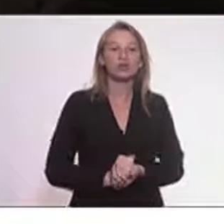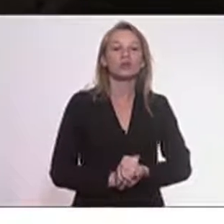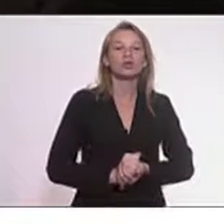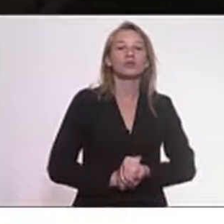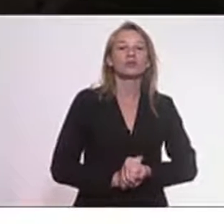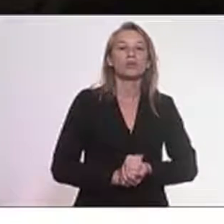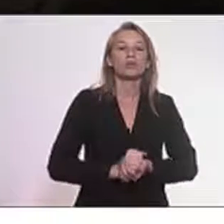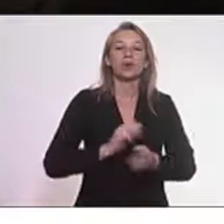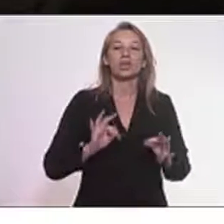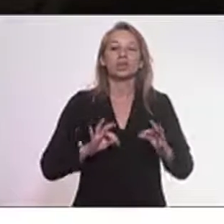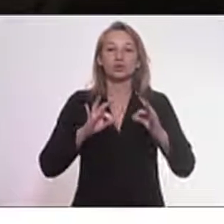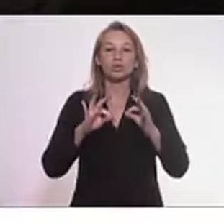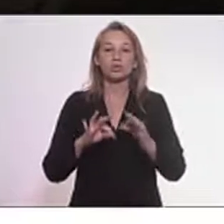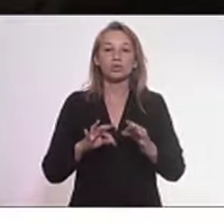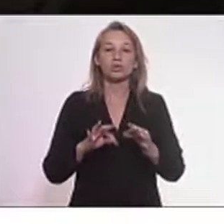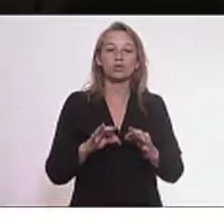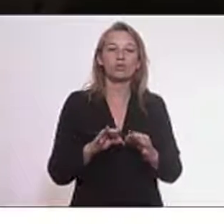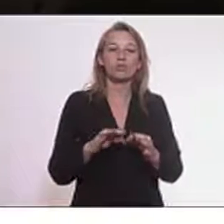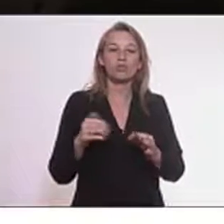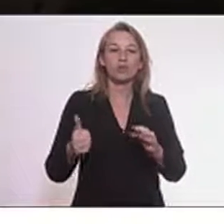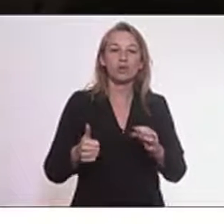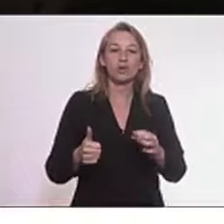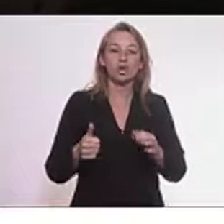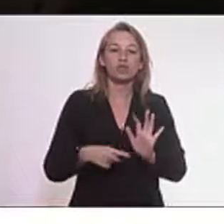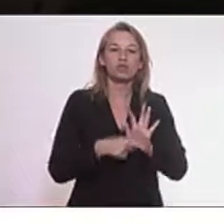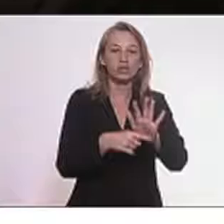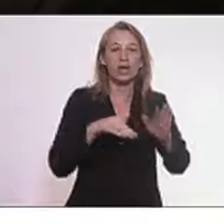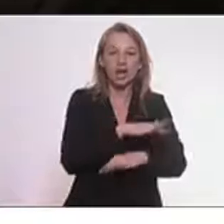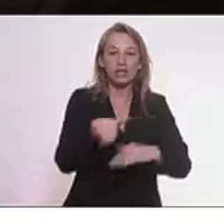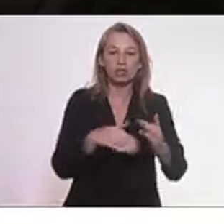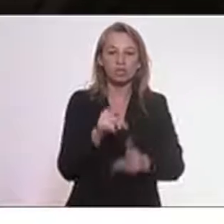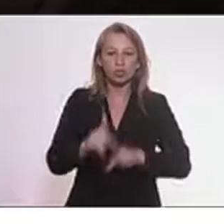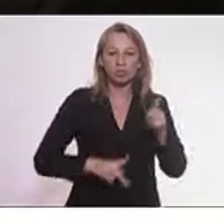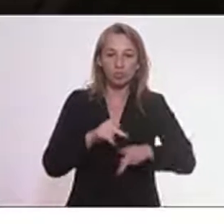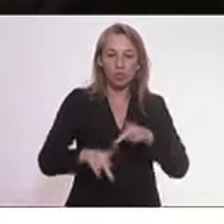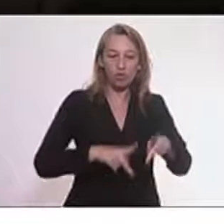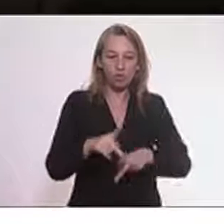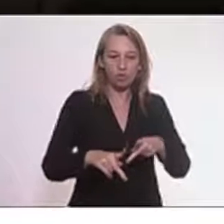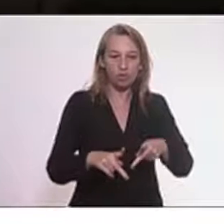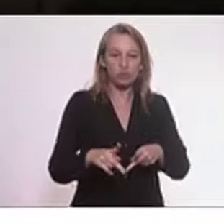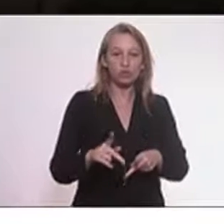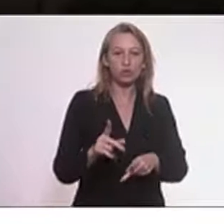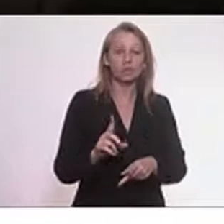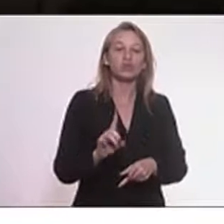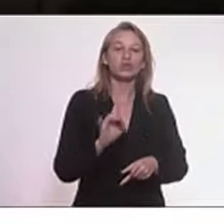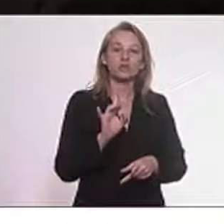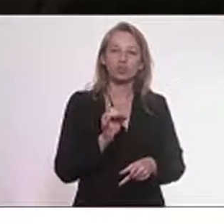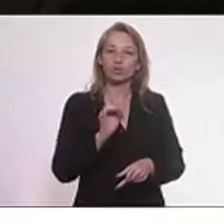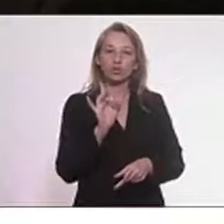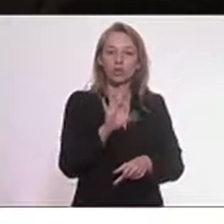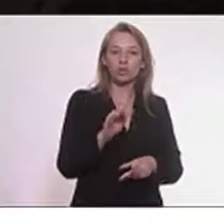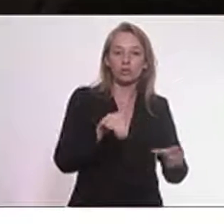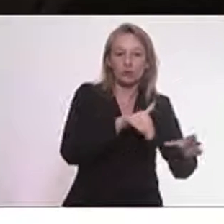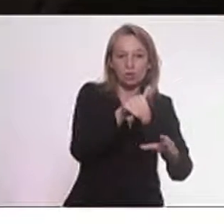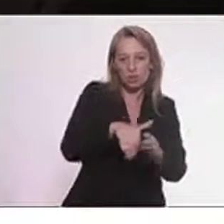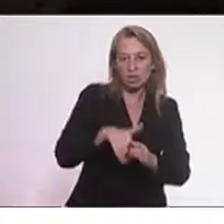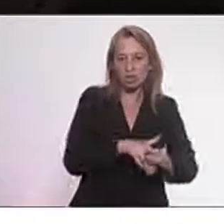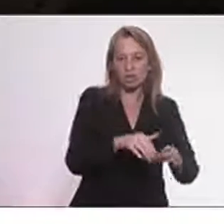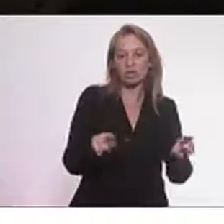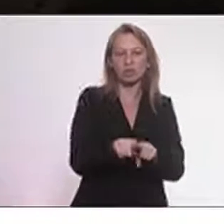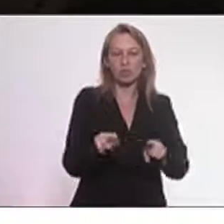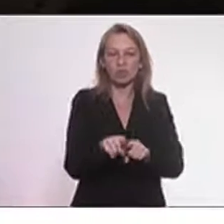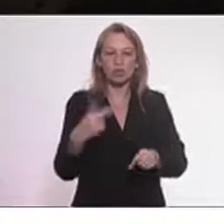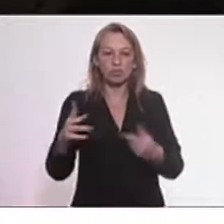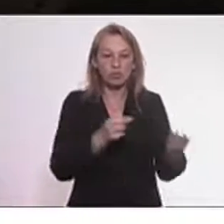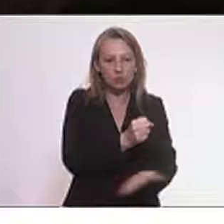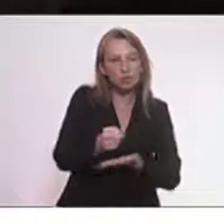toda a população, e não apenas em seus eleitores, em suas bases. Muita gente me diz, com razão,